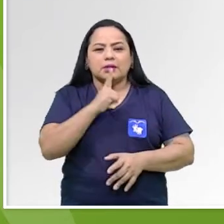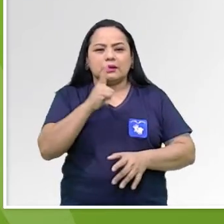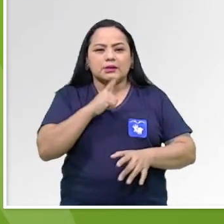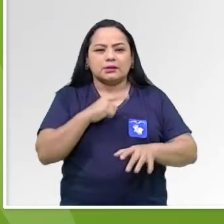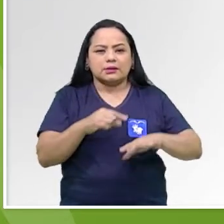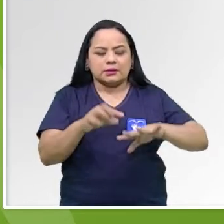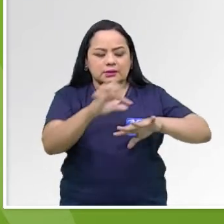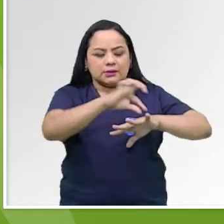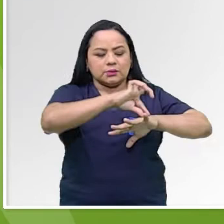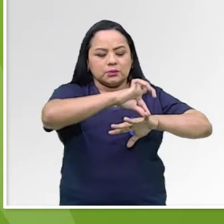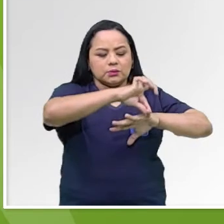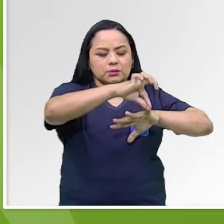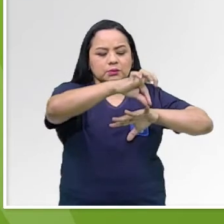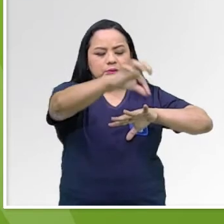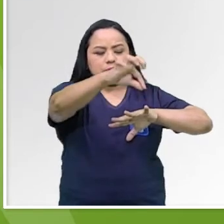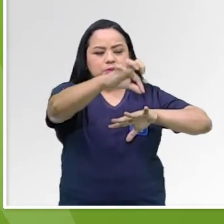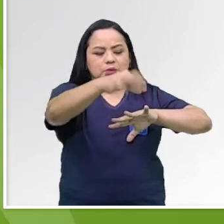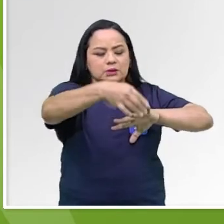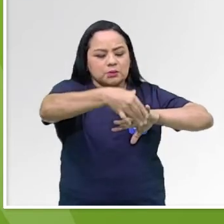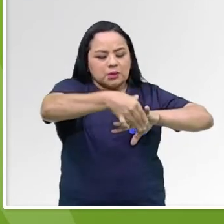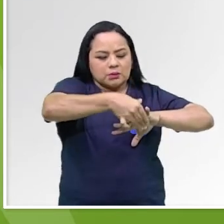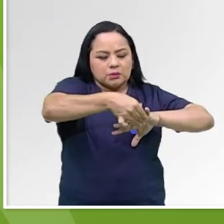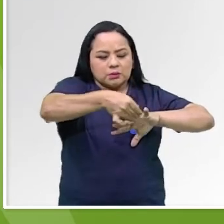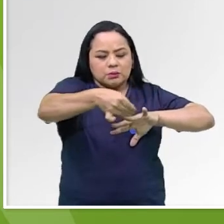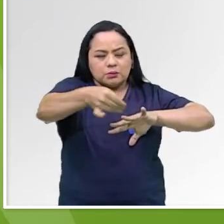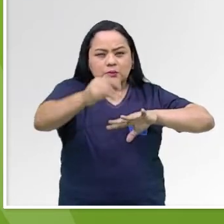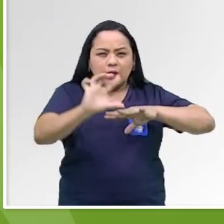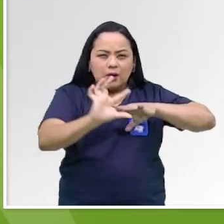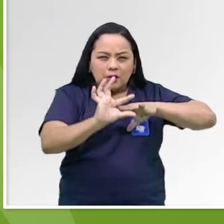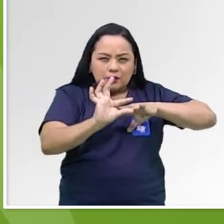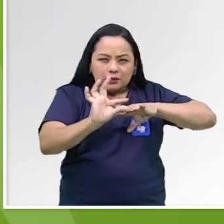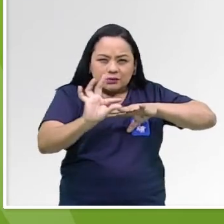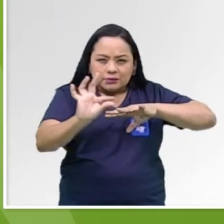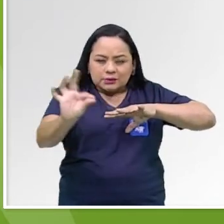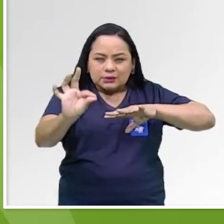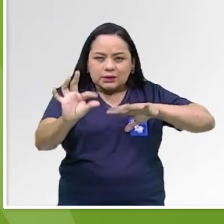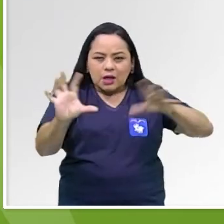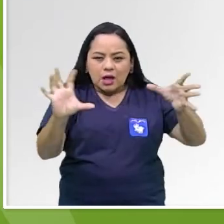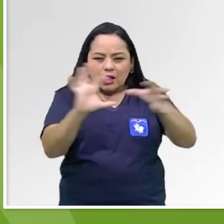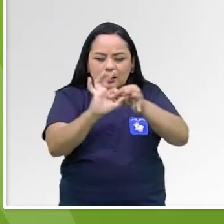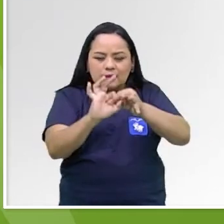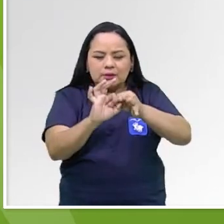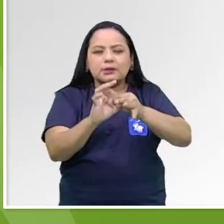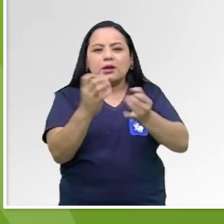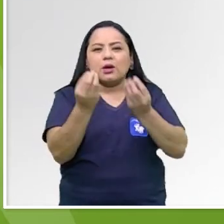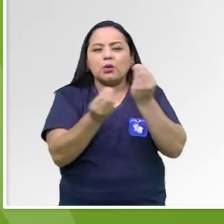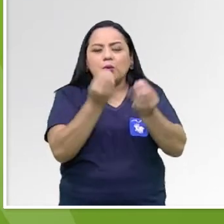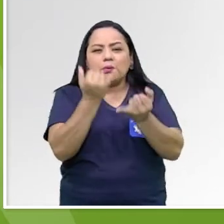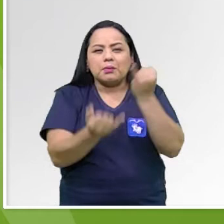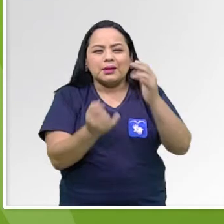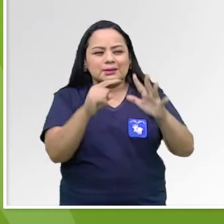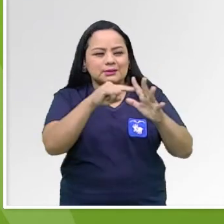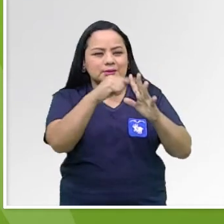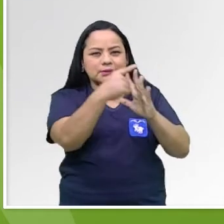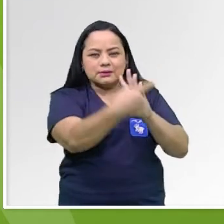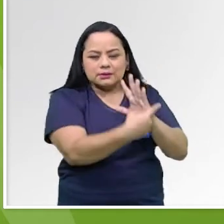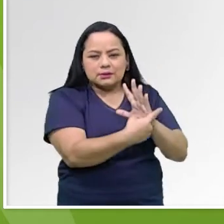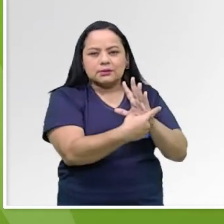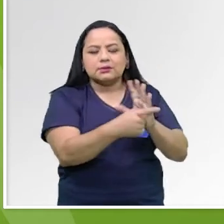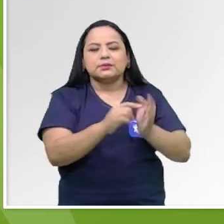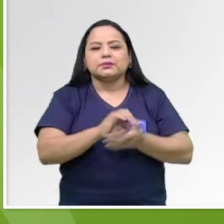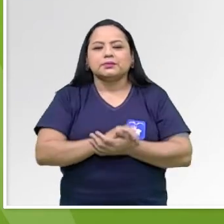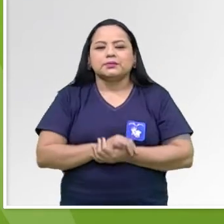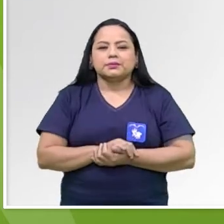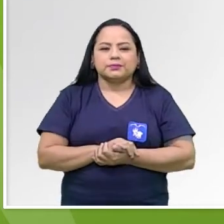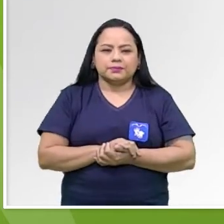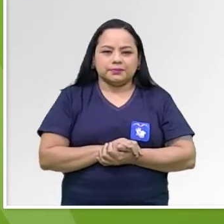bem fininha, que liga aí esses dedinhos deles, né? E aí esses membros